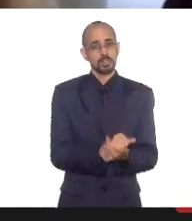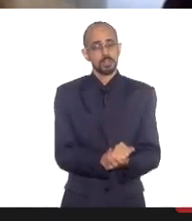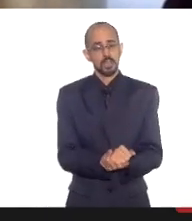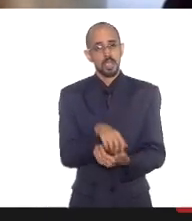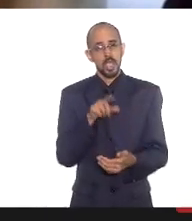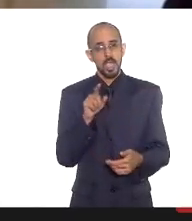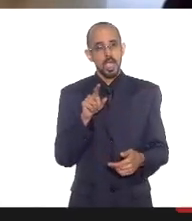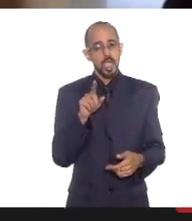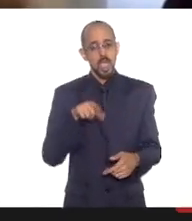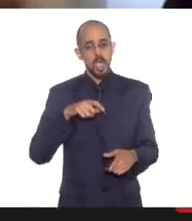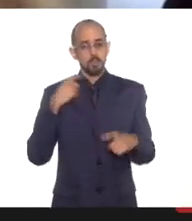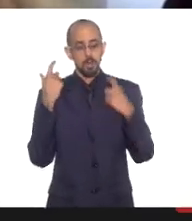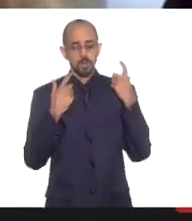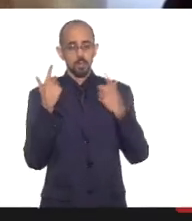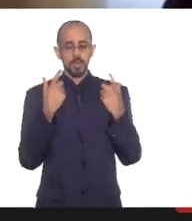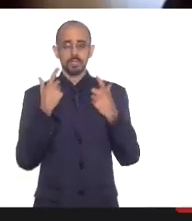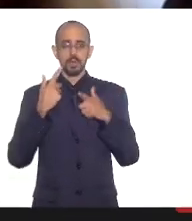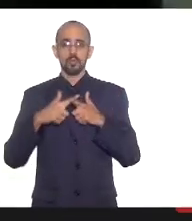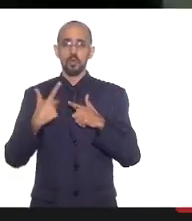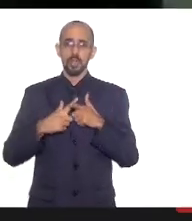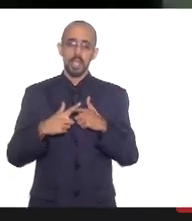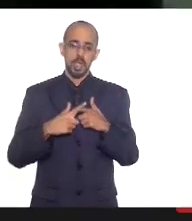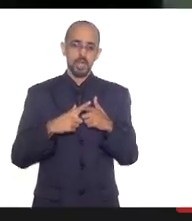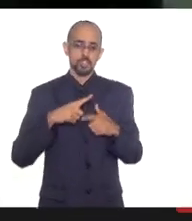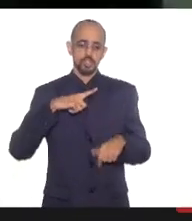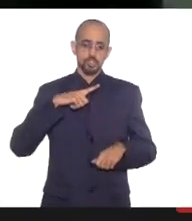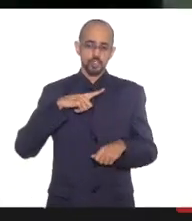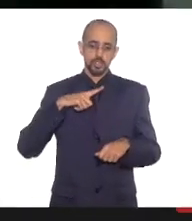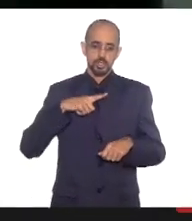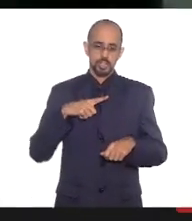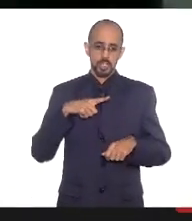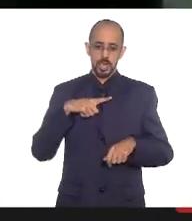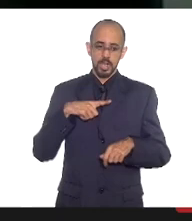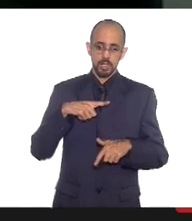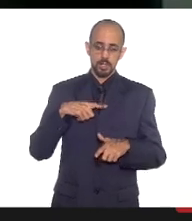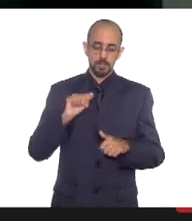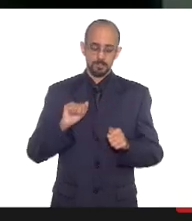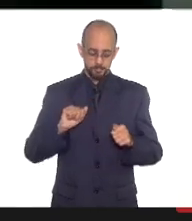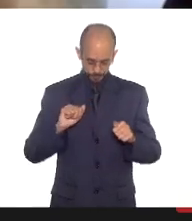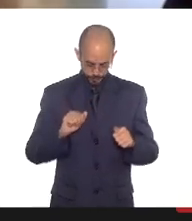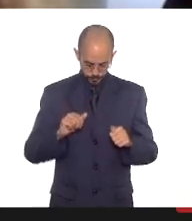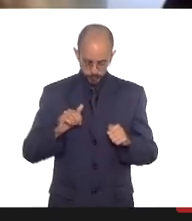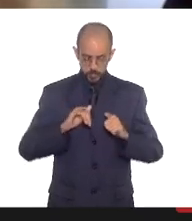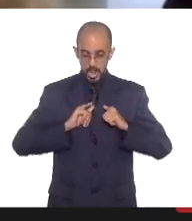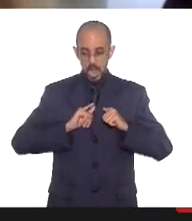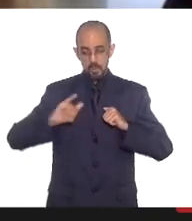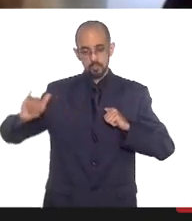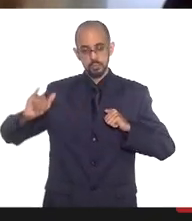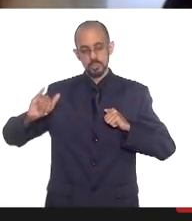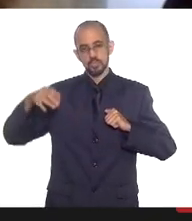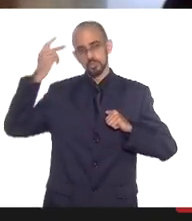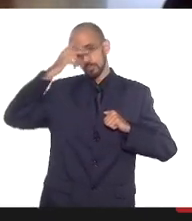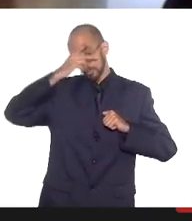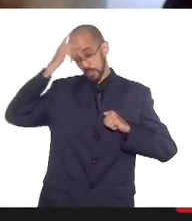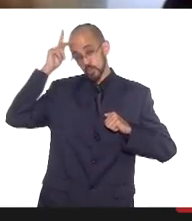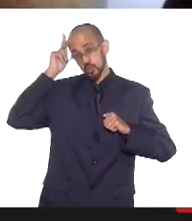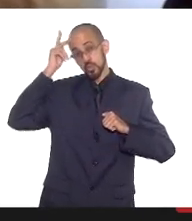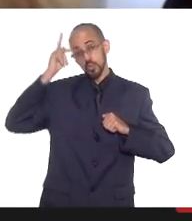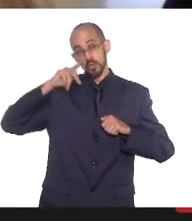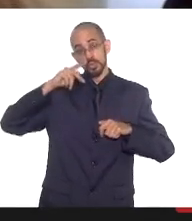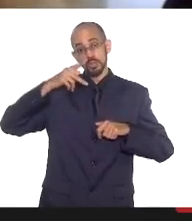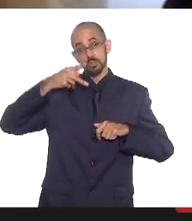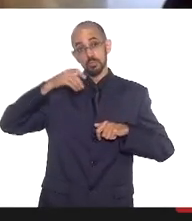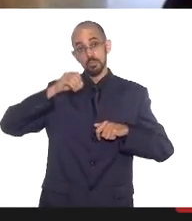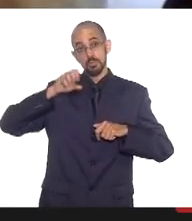horas nós temos casos lá no Concelho denúncias de pensões do posso